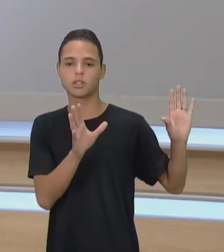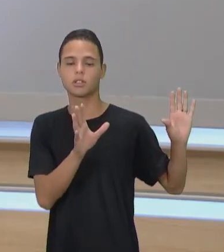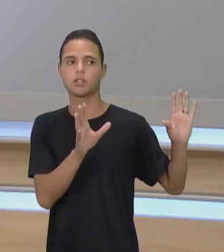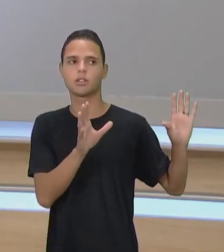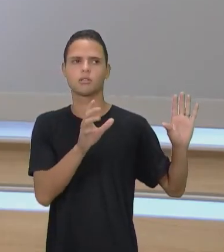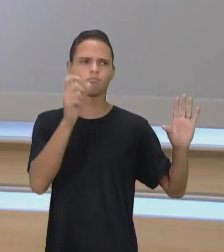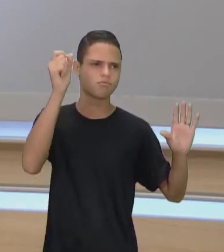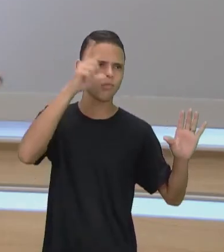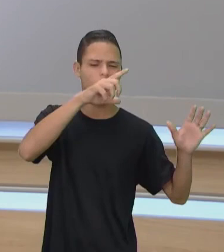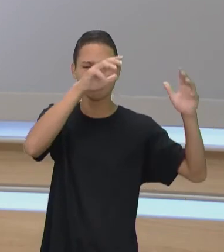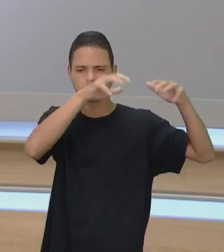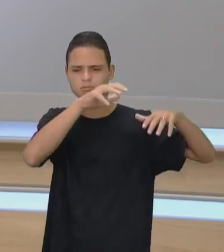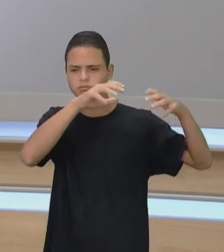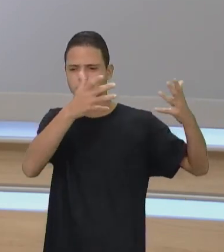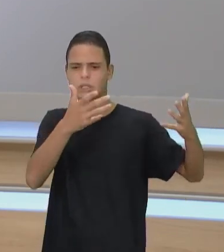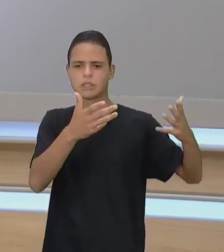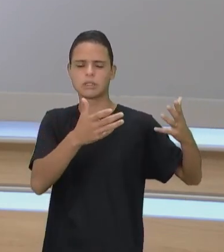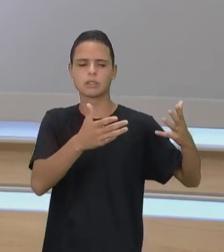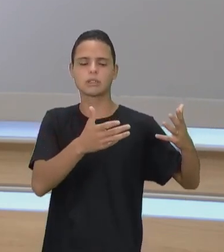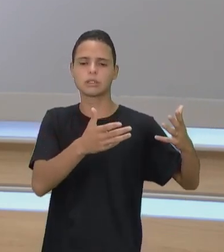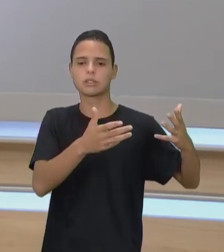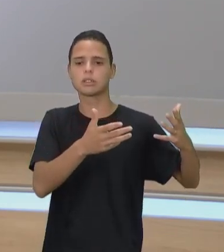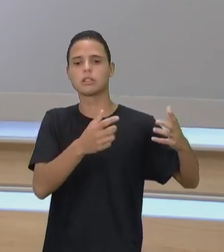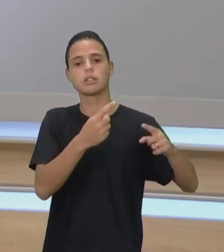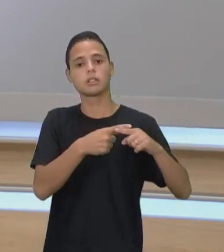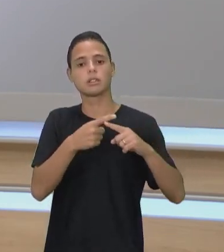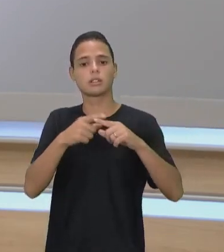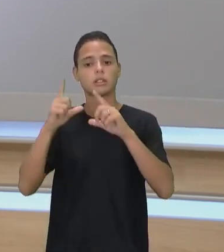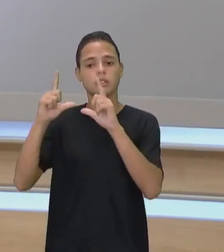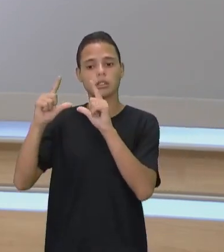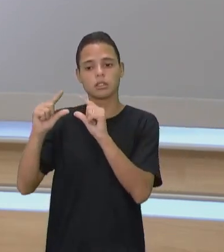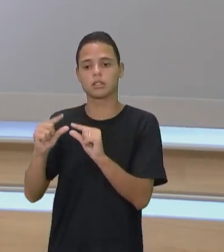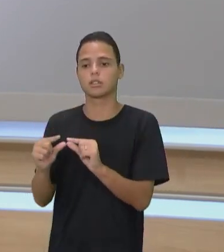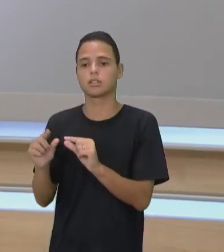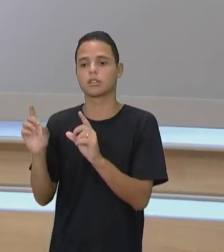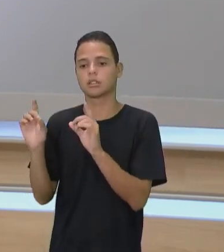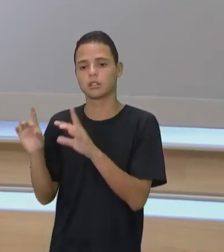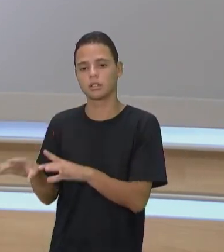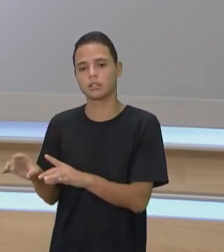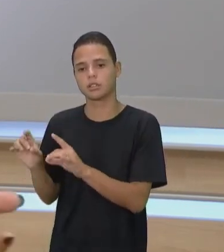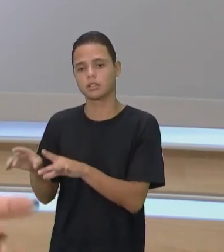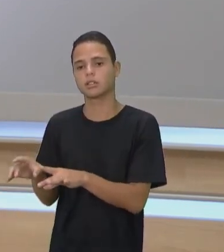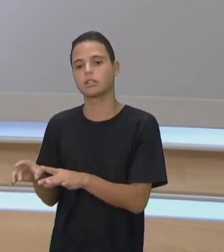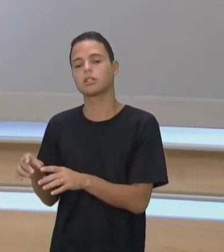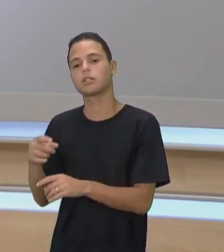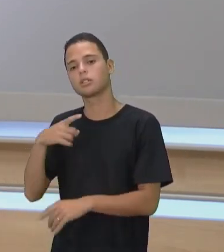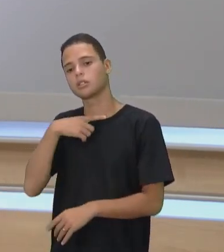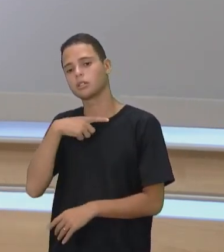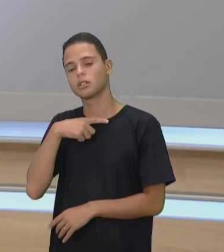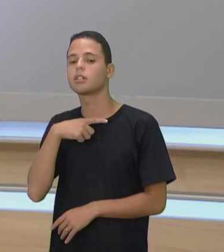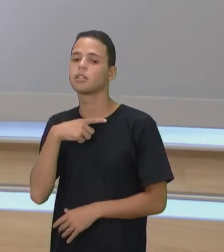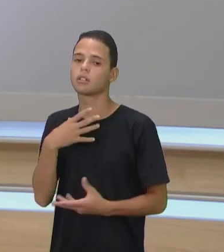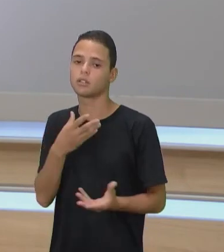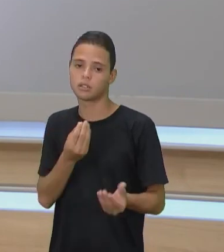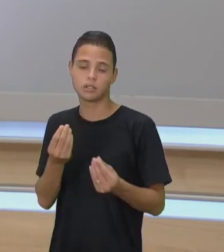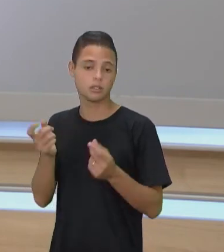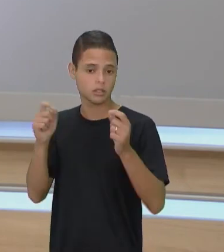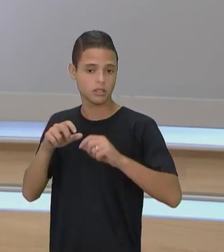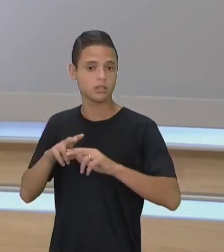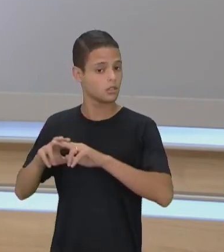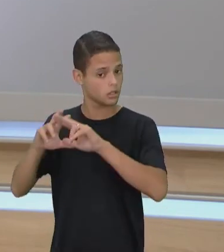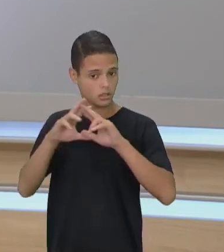porque, querendo ou não, você está diminuindo a quantidade de resíduos, existe uma possibilidade muito grande de você conseguir reciclar tudo isso no final.